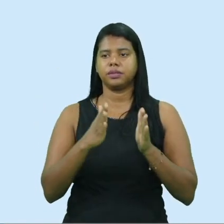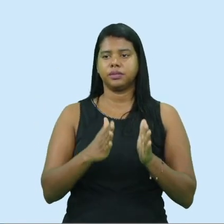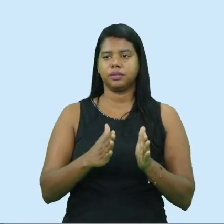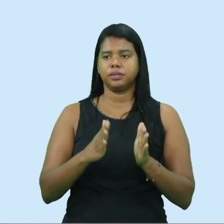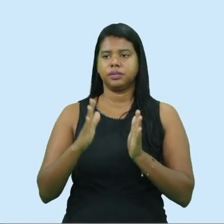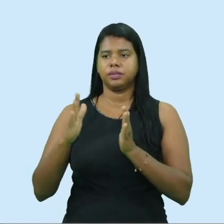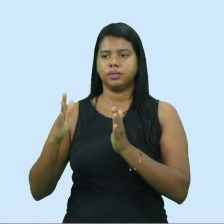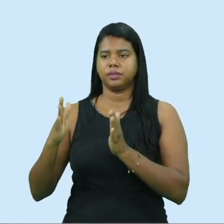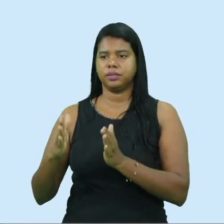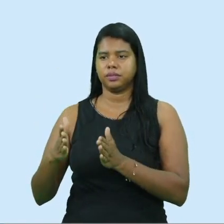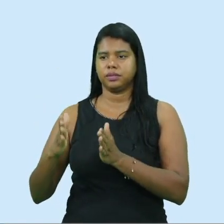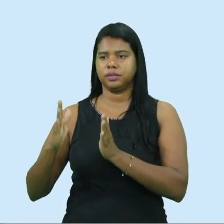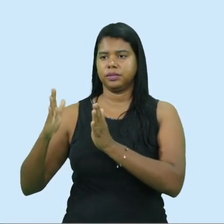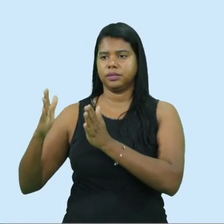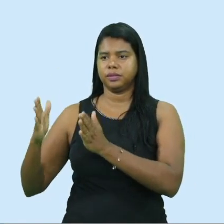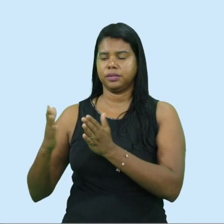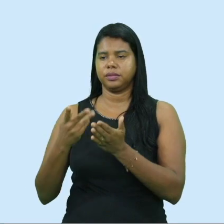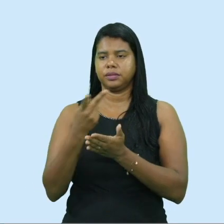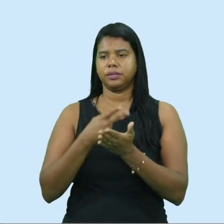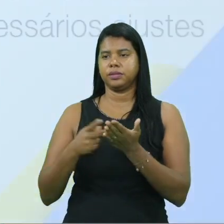aí na figura.